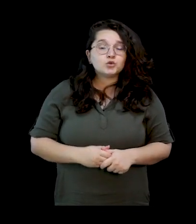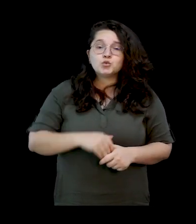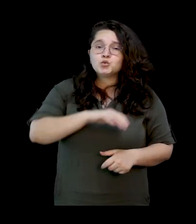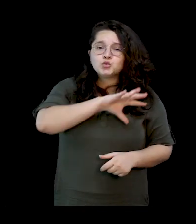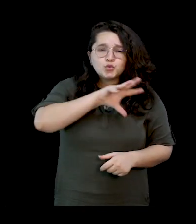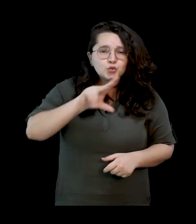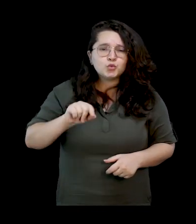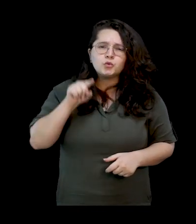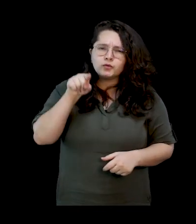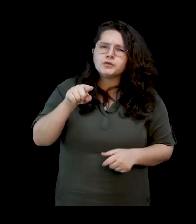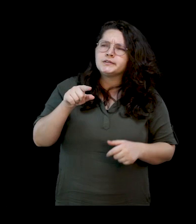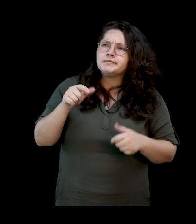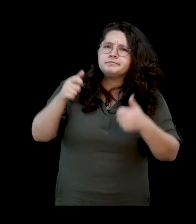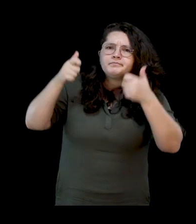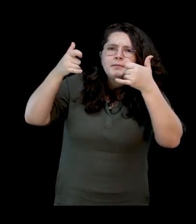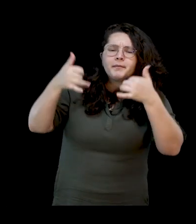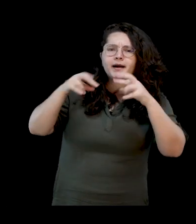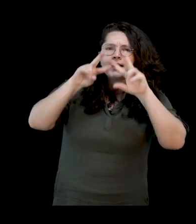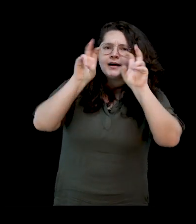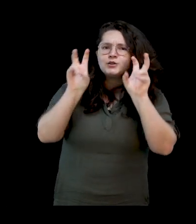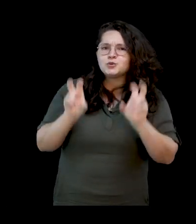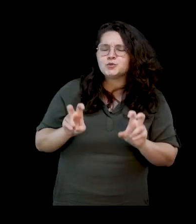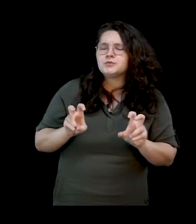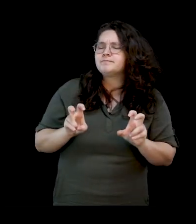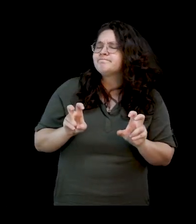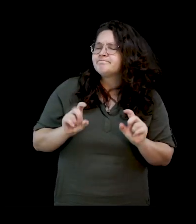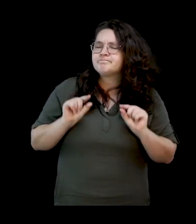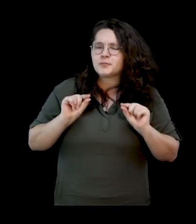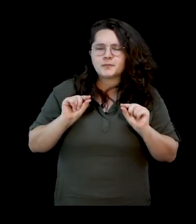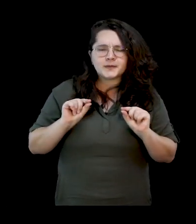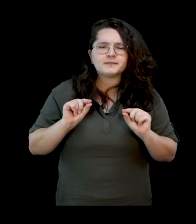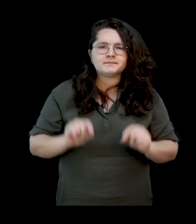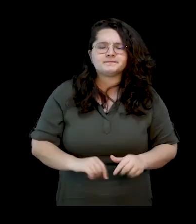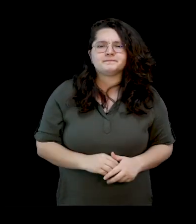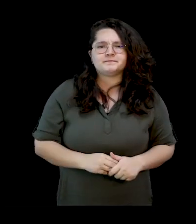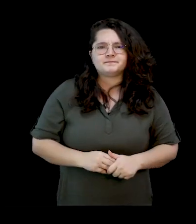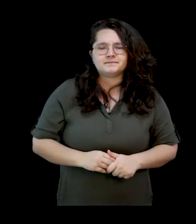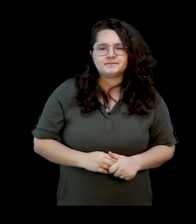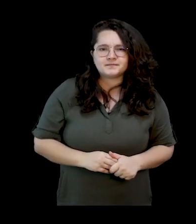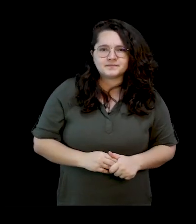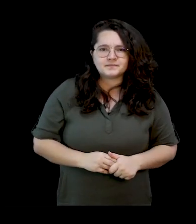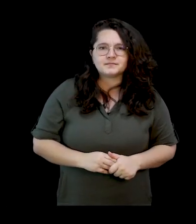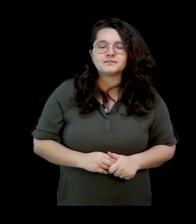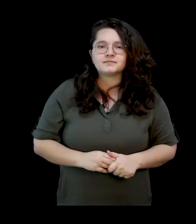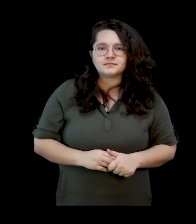não? De todas essas questões que você levantou agora há pouco.